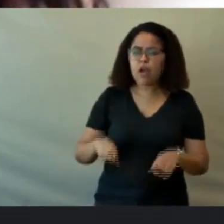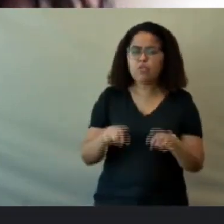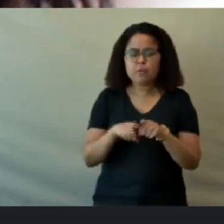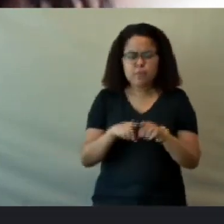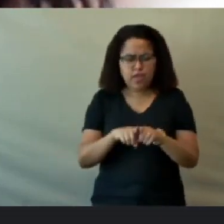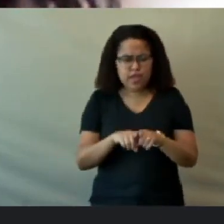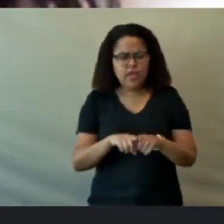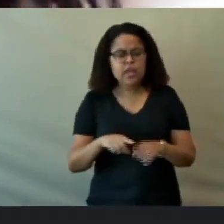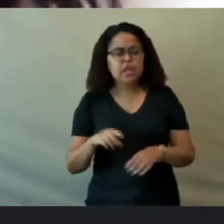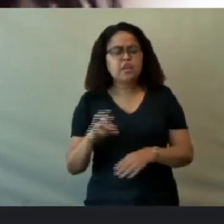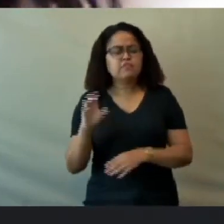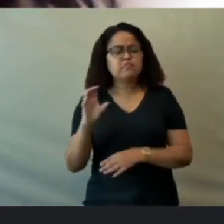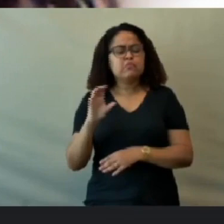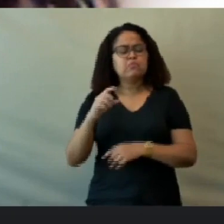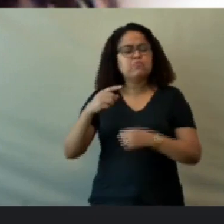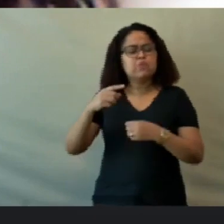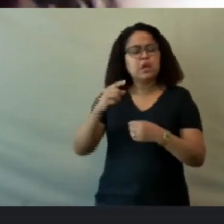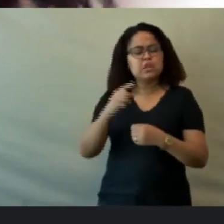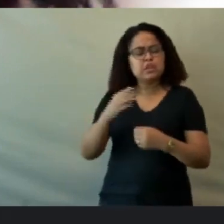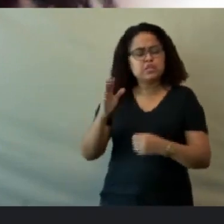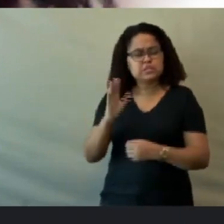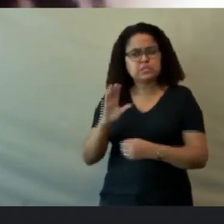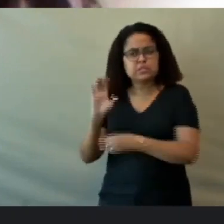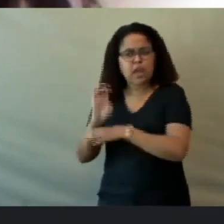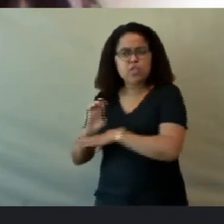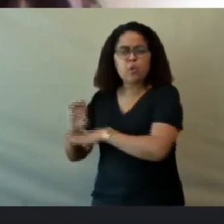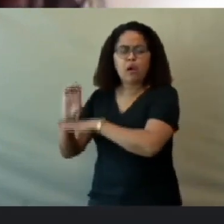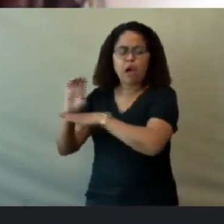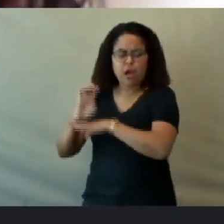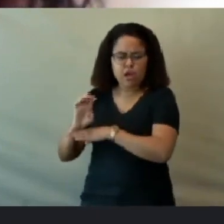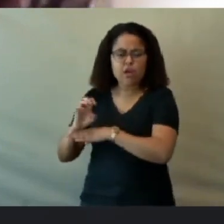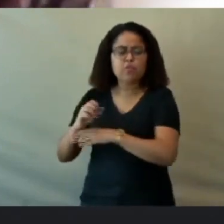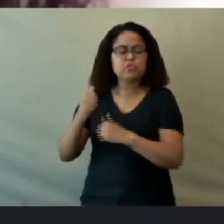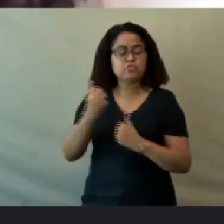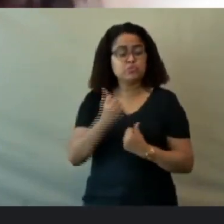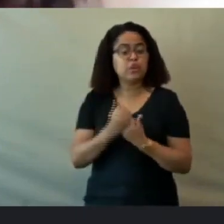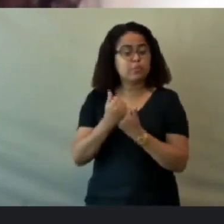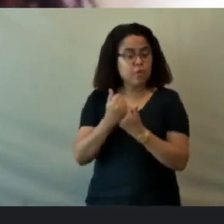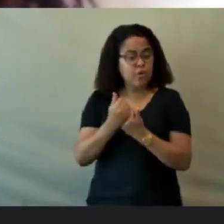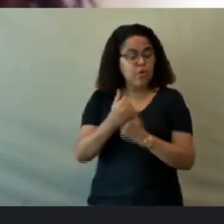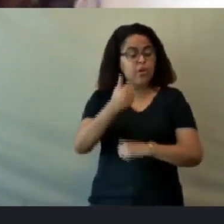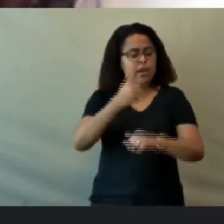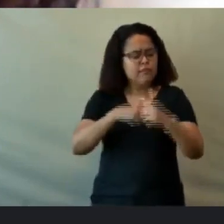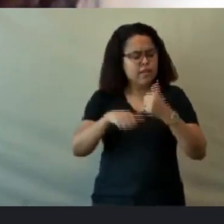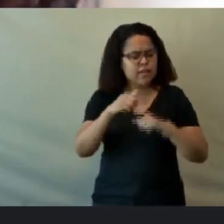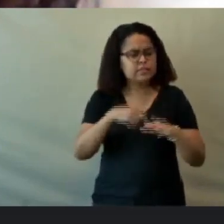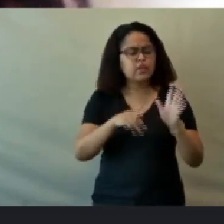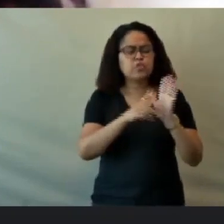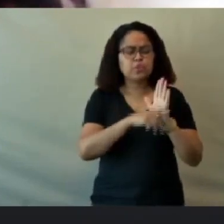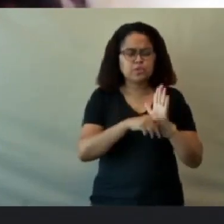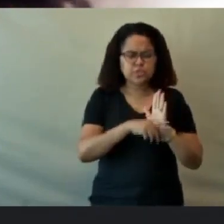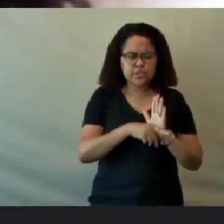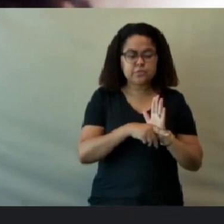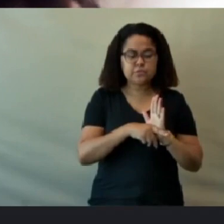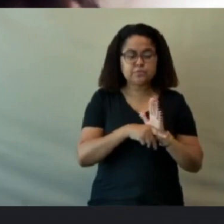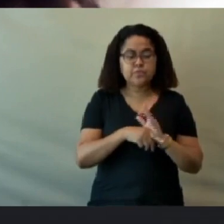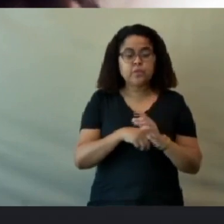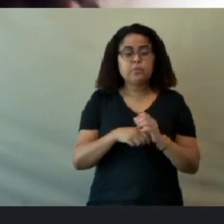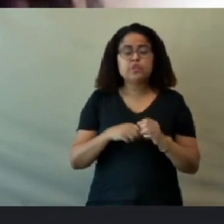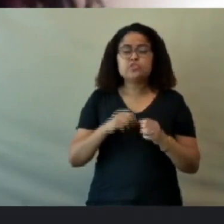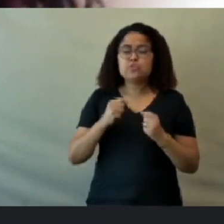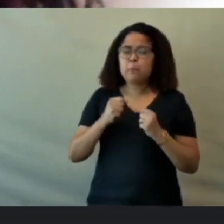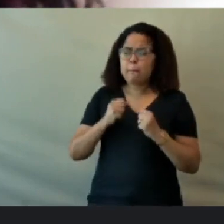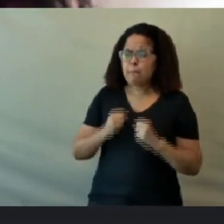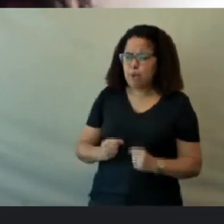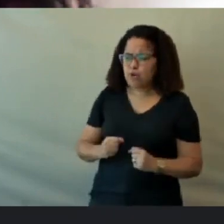de apoio né na avaliação do projeto para que a gente possa ter orçamento para que a gente possa ampliar as nossas